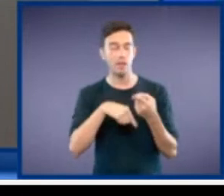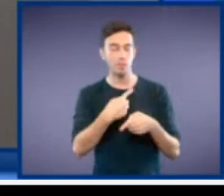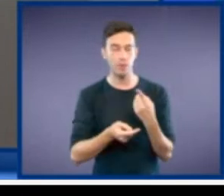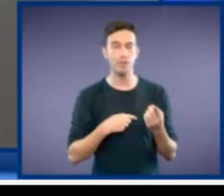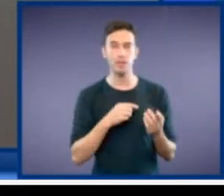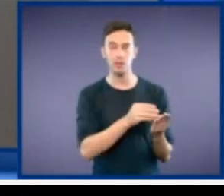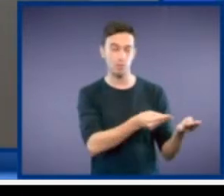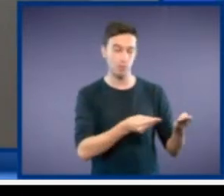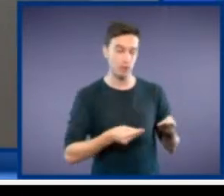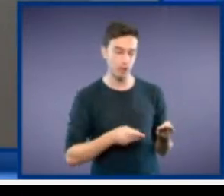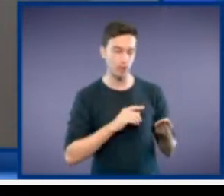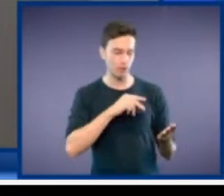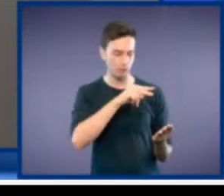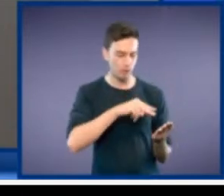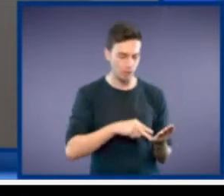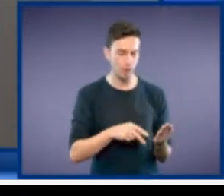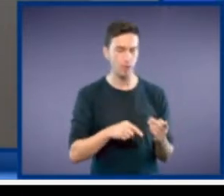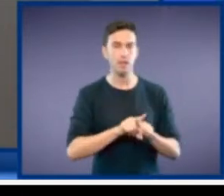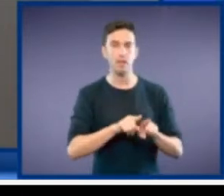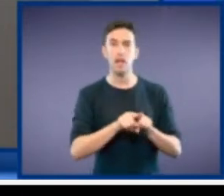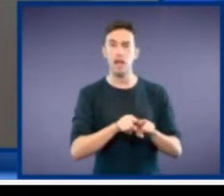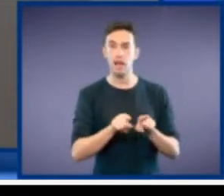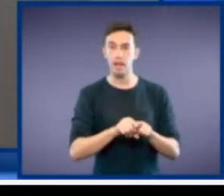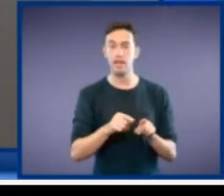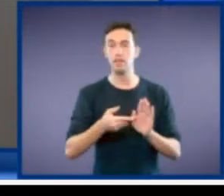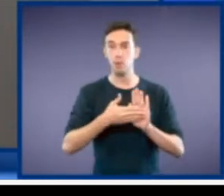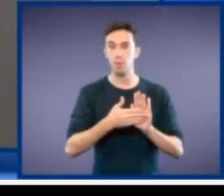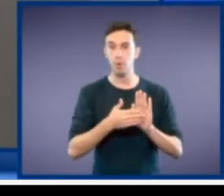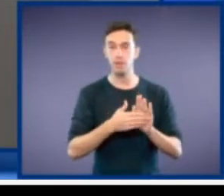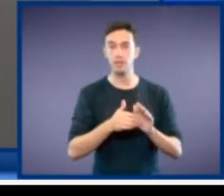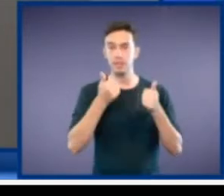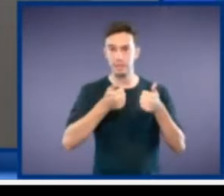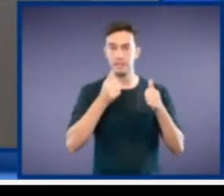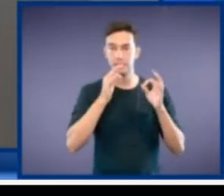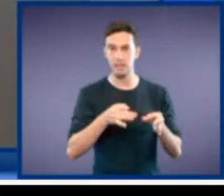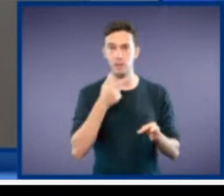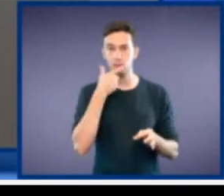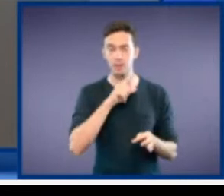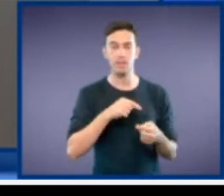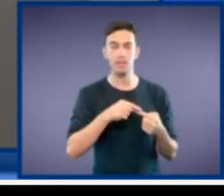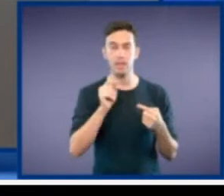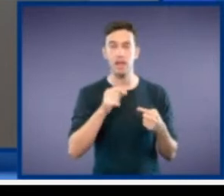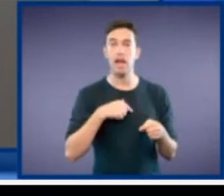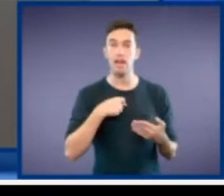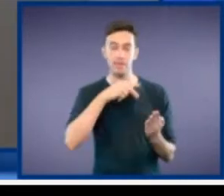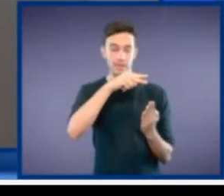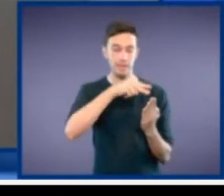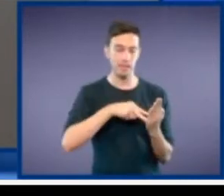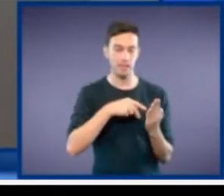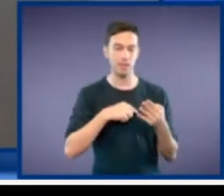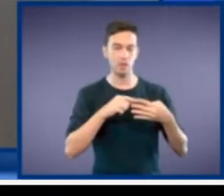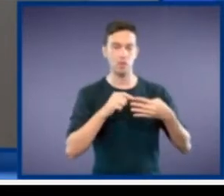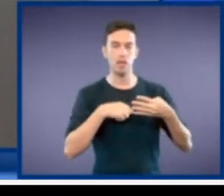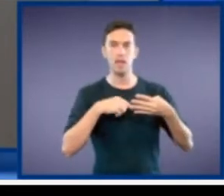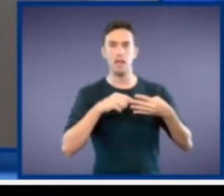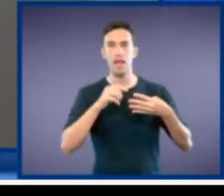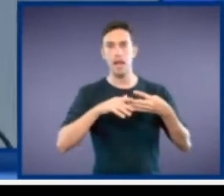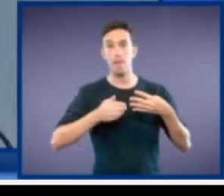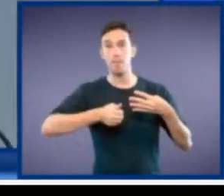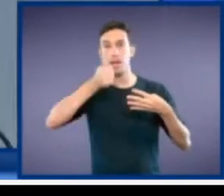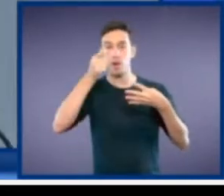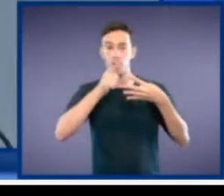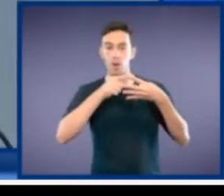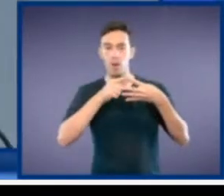abertura e verificação, as propostas válidas serão lidas publicamente, classificadas em ordem decrescente, ou seja, a melhor